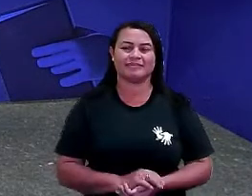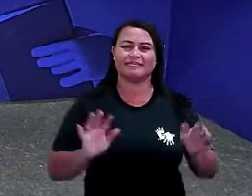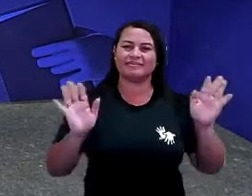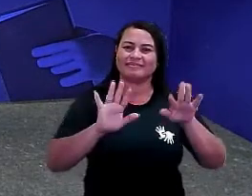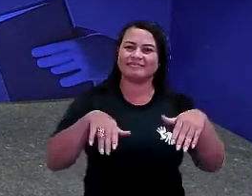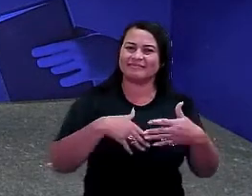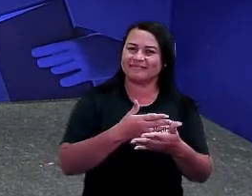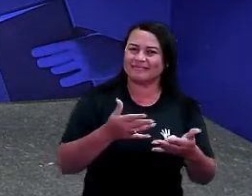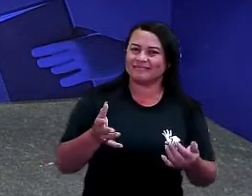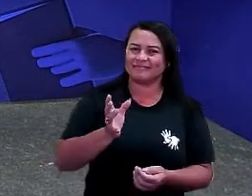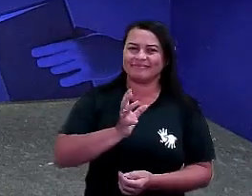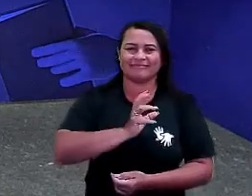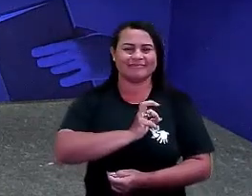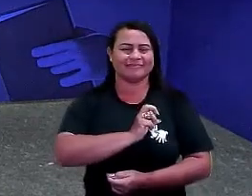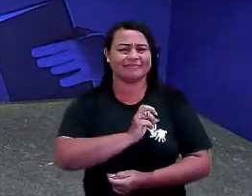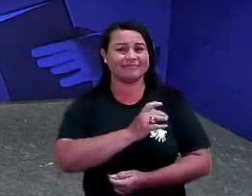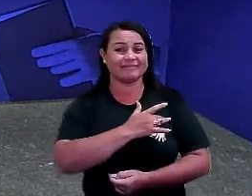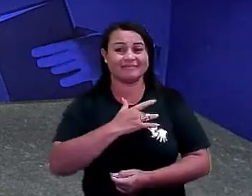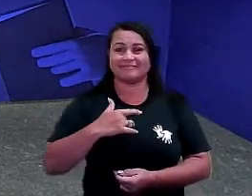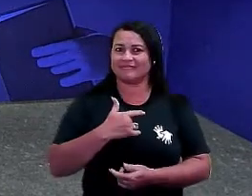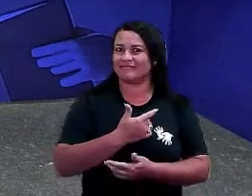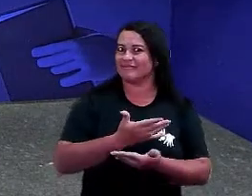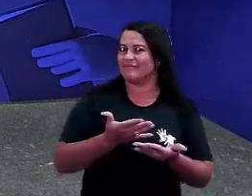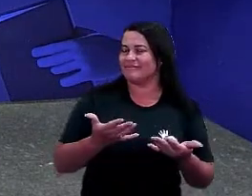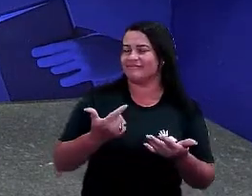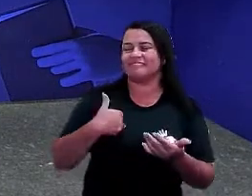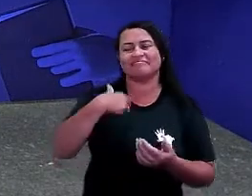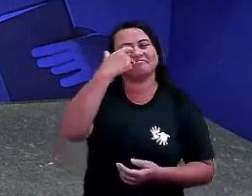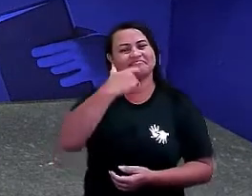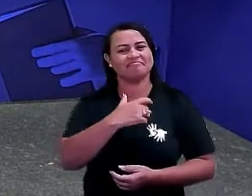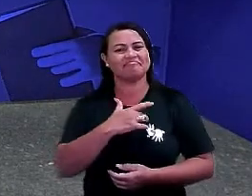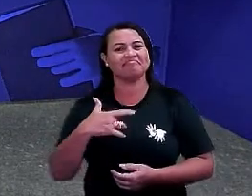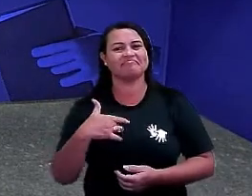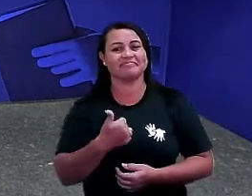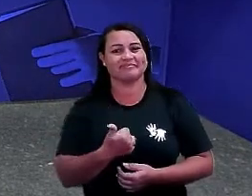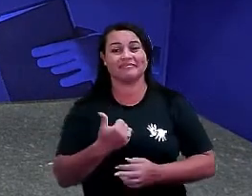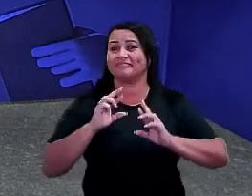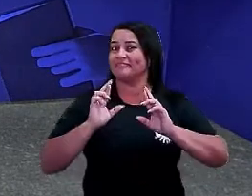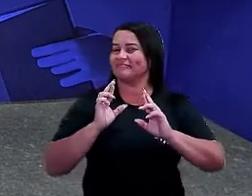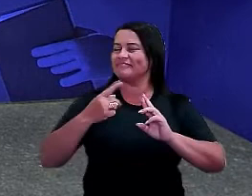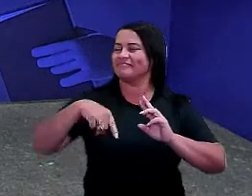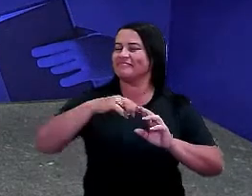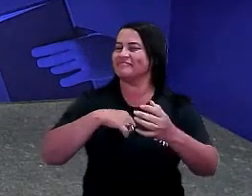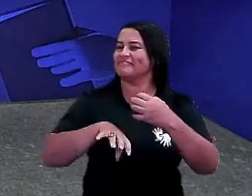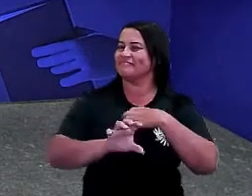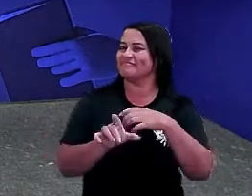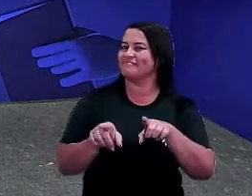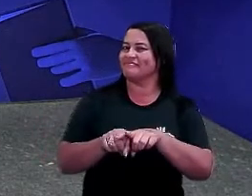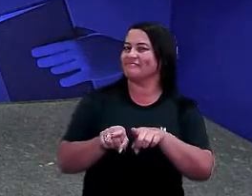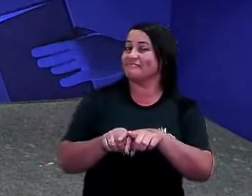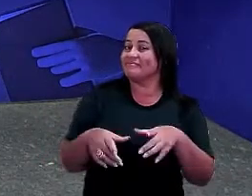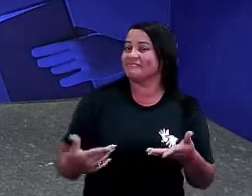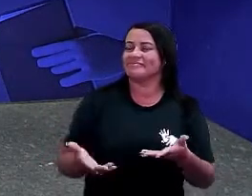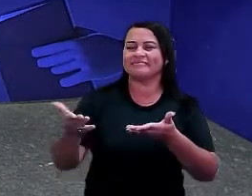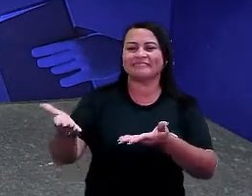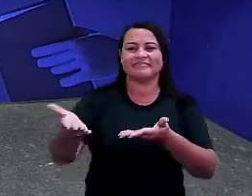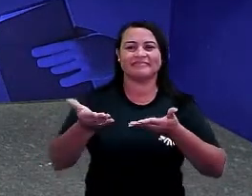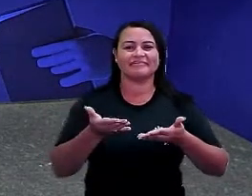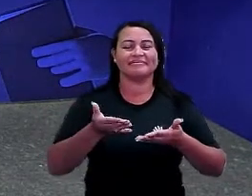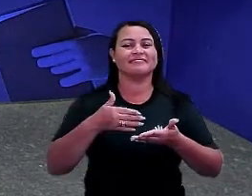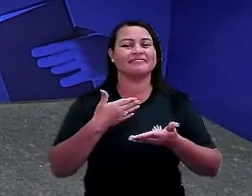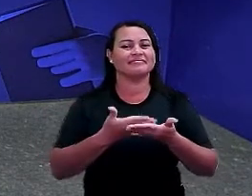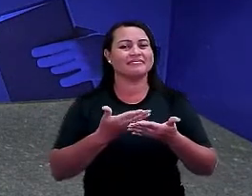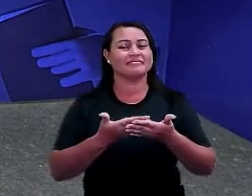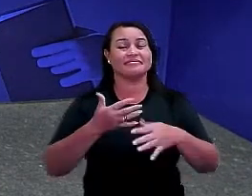Olá, meus amores! Como é que vocês estão? Eu estou bem e eu espero que você também esteja bem. Seja bem-vindo à nossa